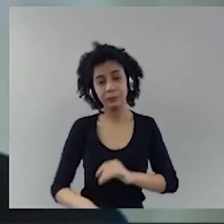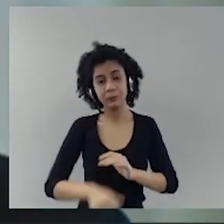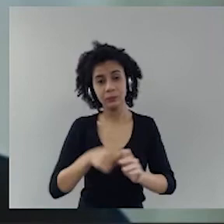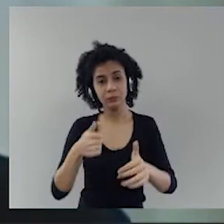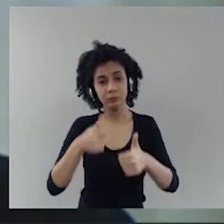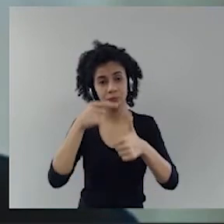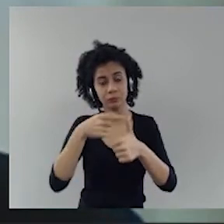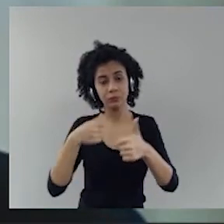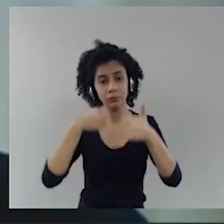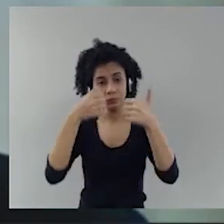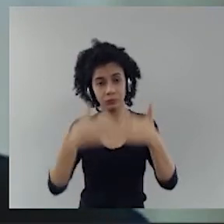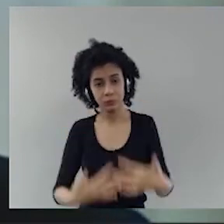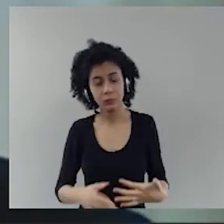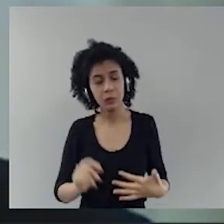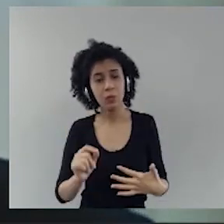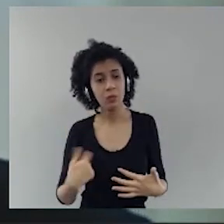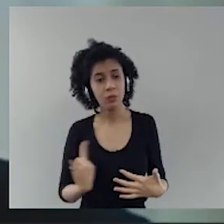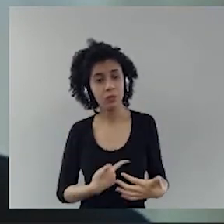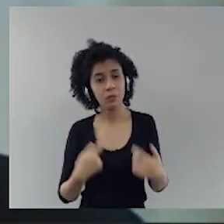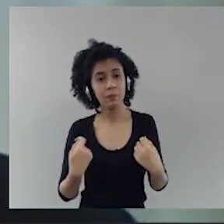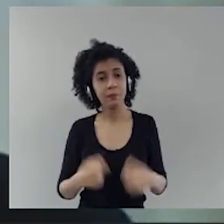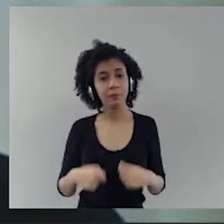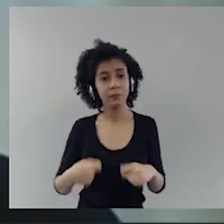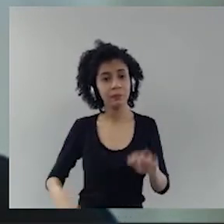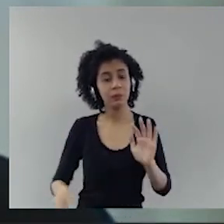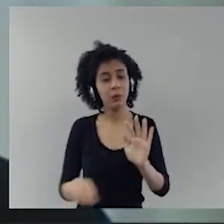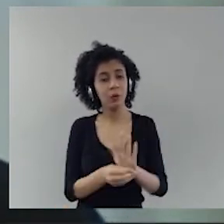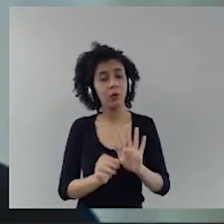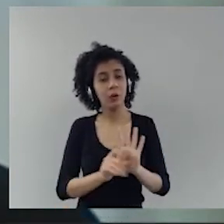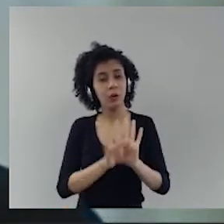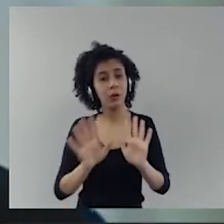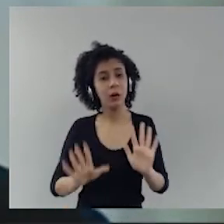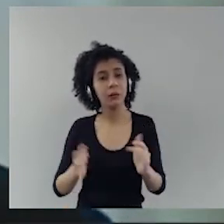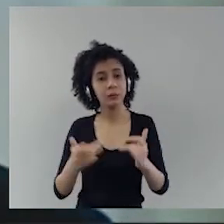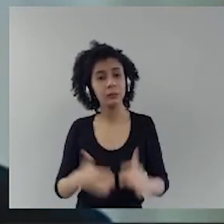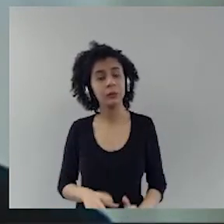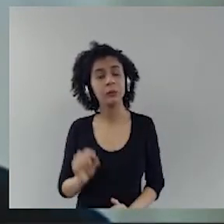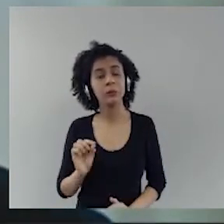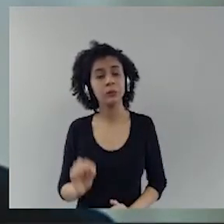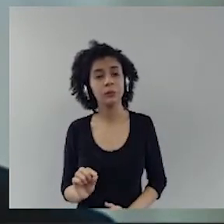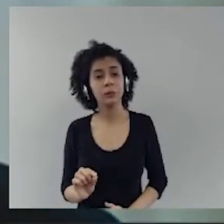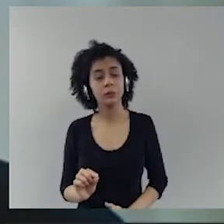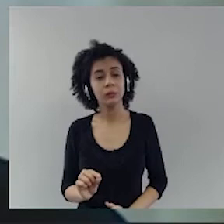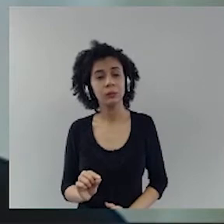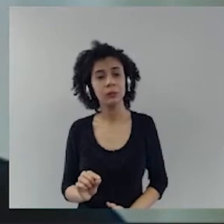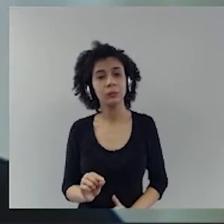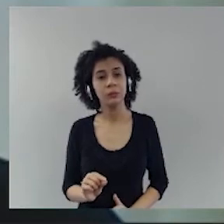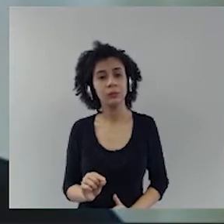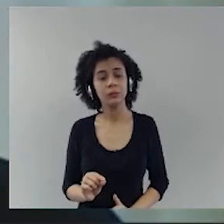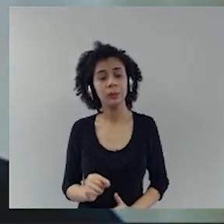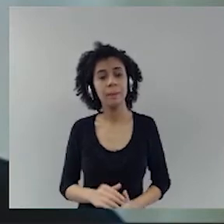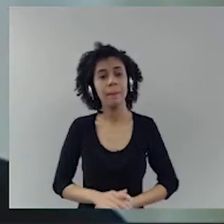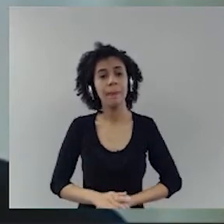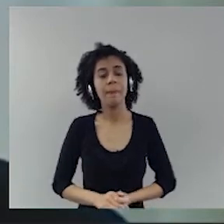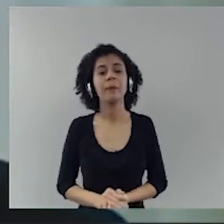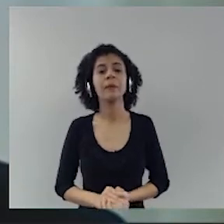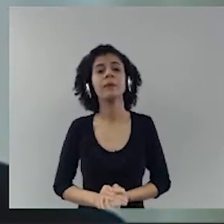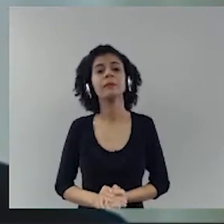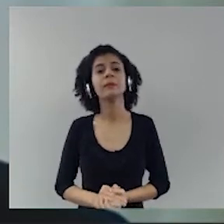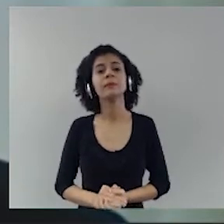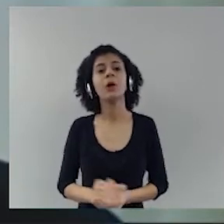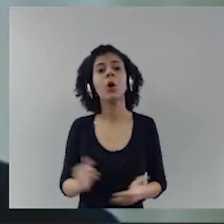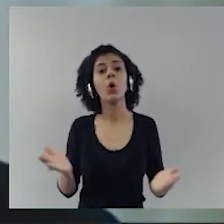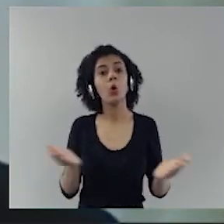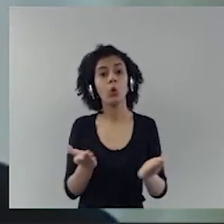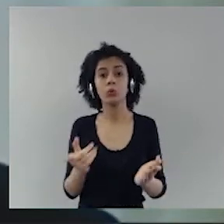primeiro lugar nós precisamos aqui deixar registrado a todos vocês que hoje nós temos